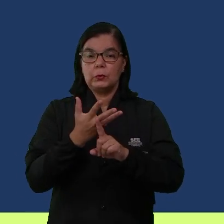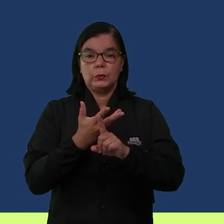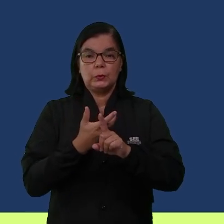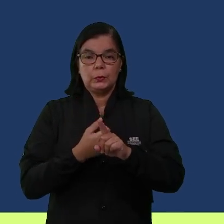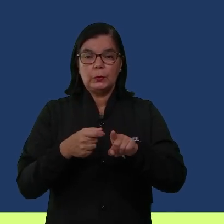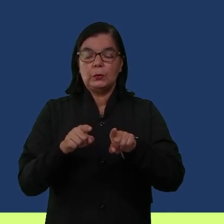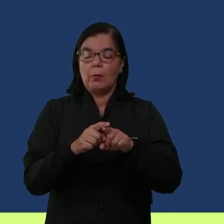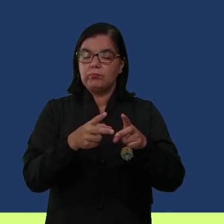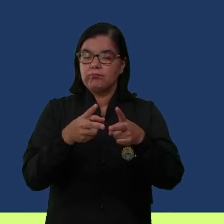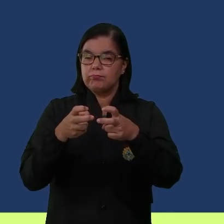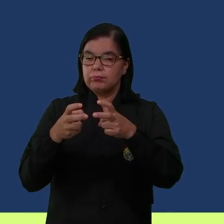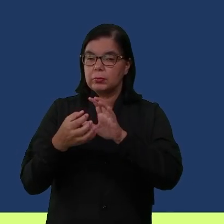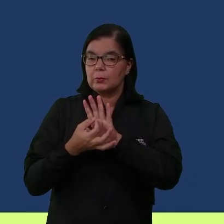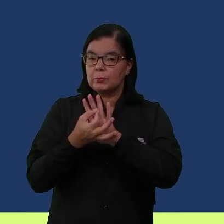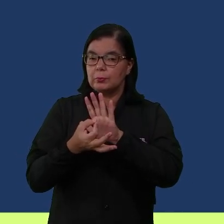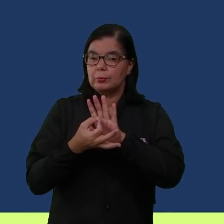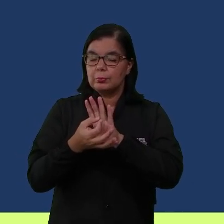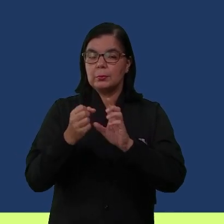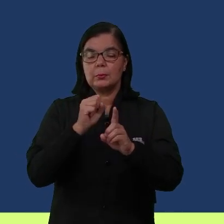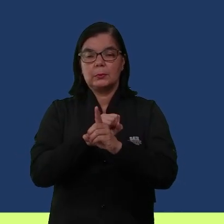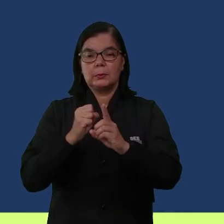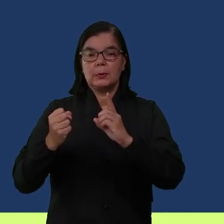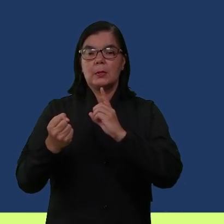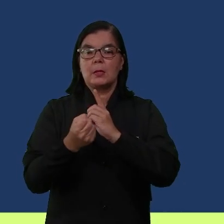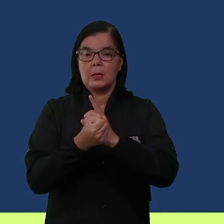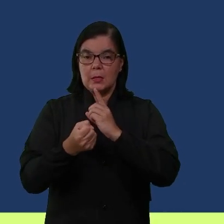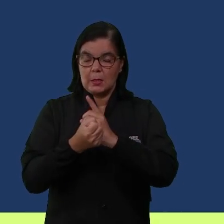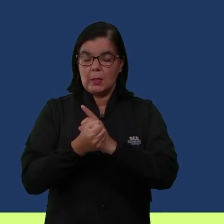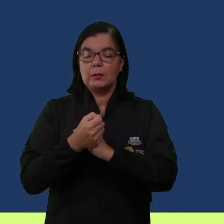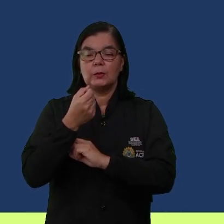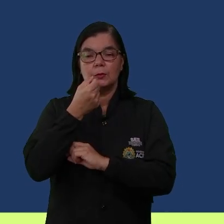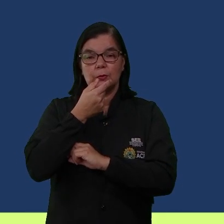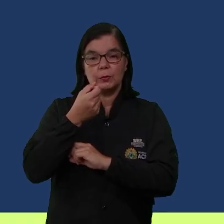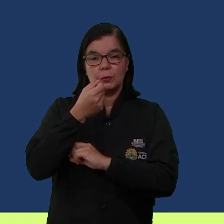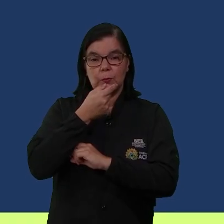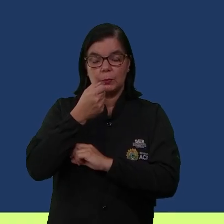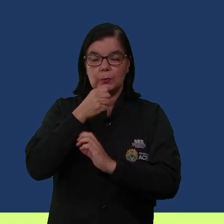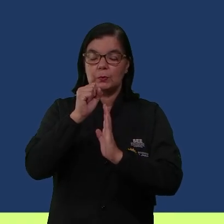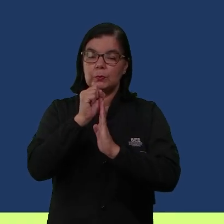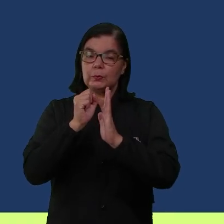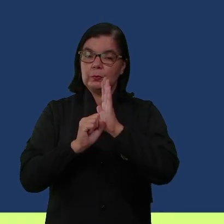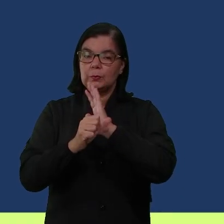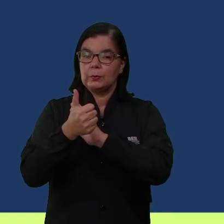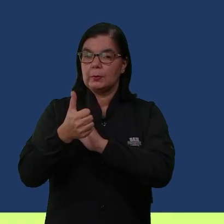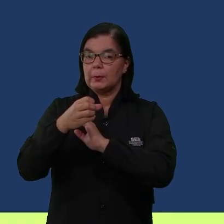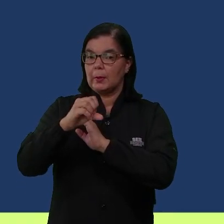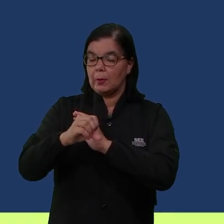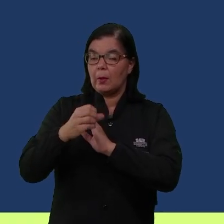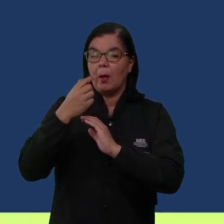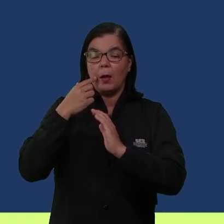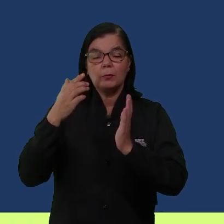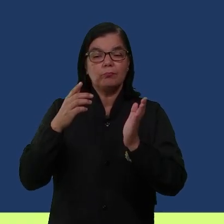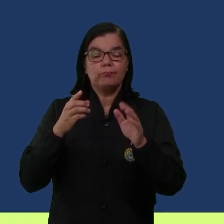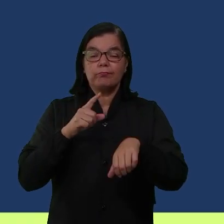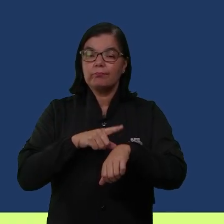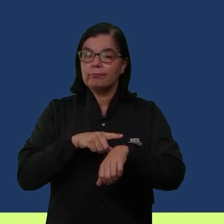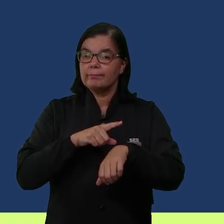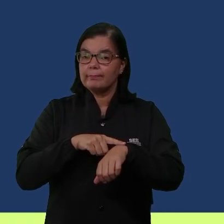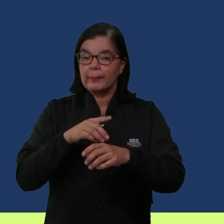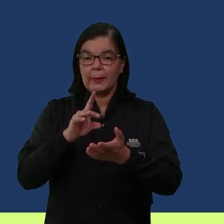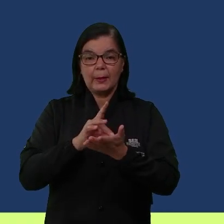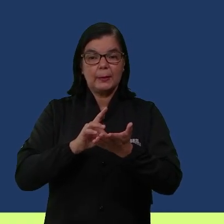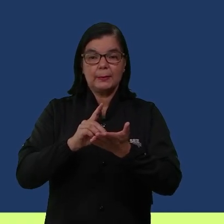eles exploraram a crítica social através da paródia no século XIX. E aí chegou o momento da